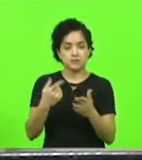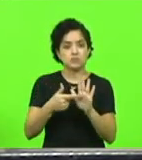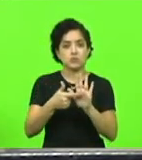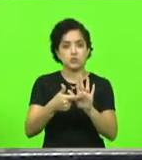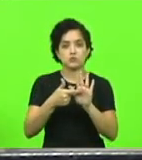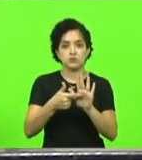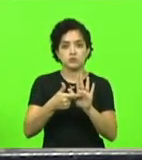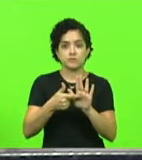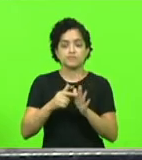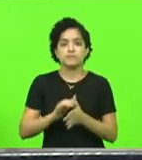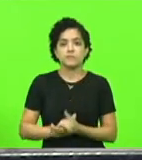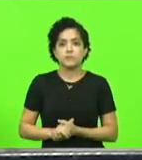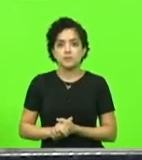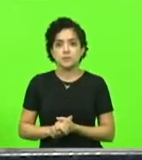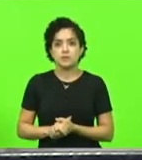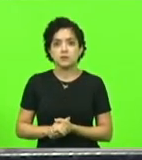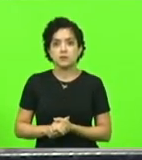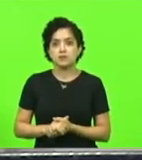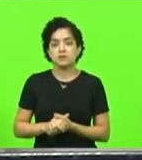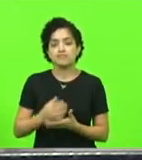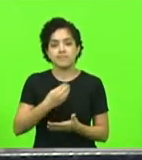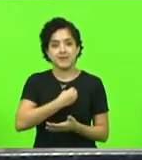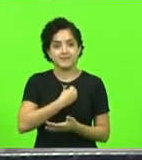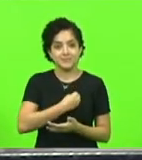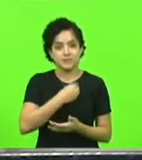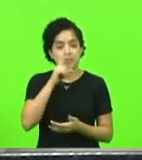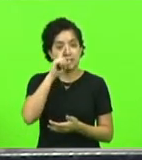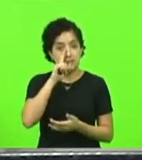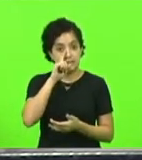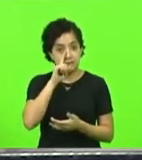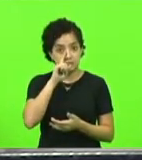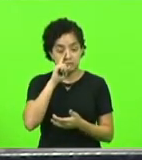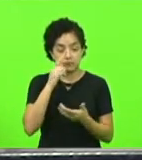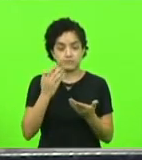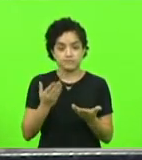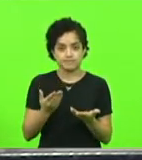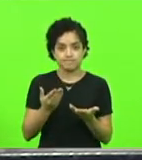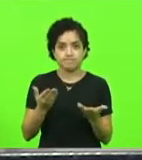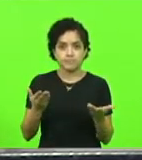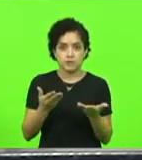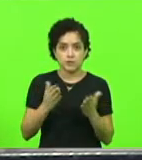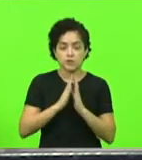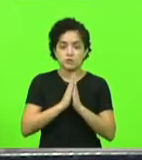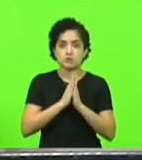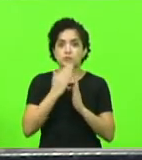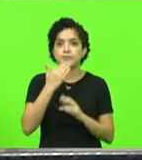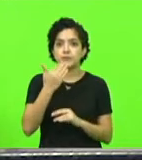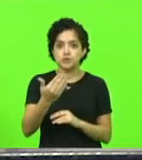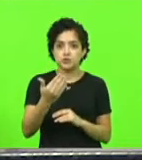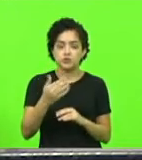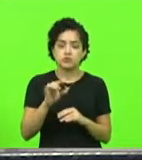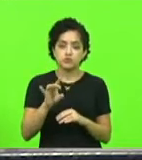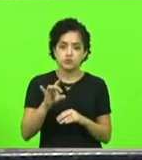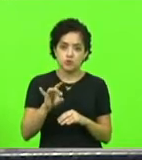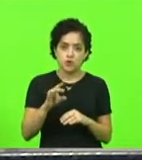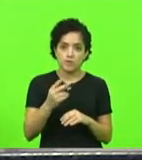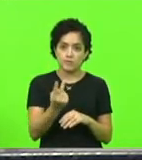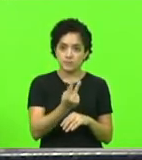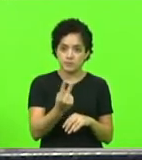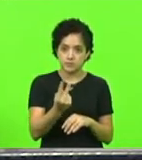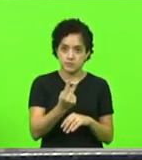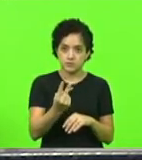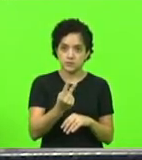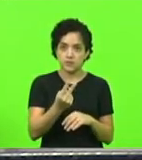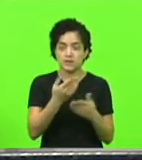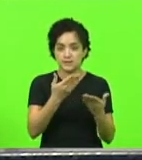Intransitável, colocando a vida das pessoas em risco a todo momento. Fica aqui o nosso apelo, não só pela 470, mas no caso